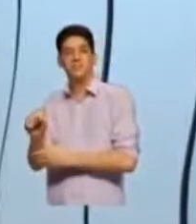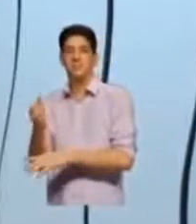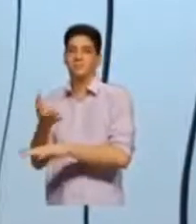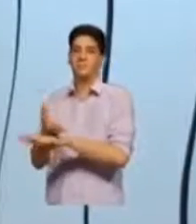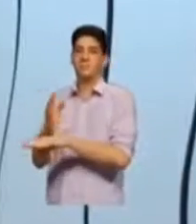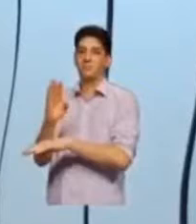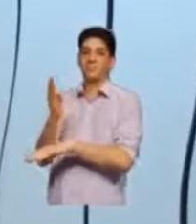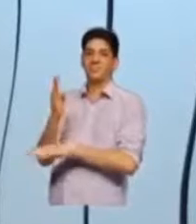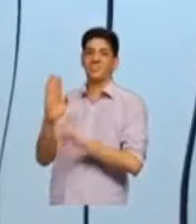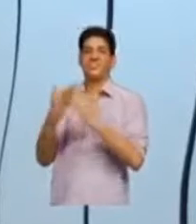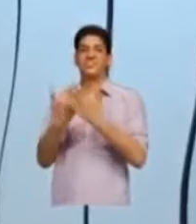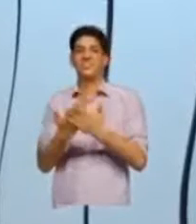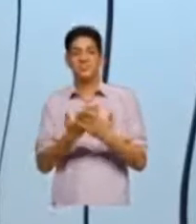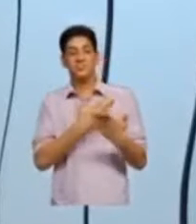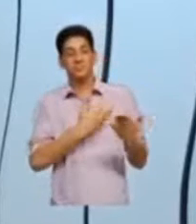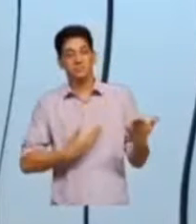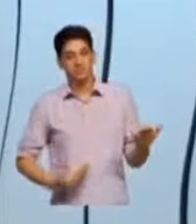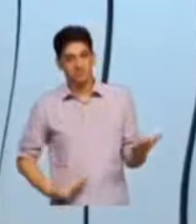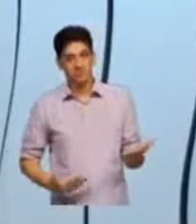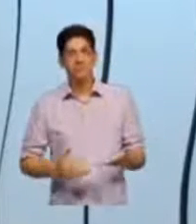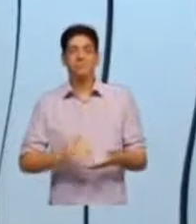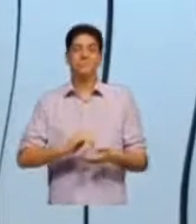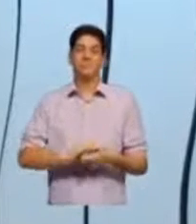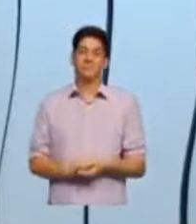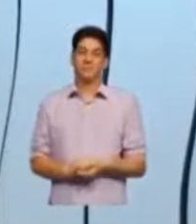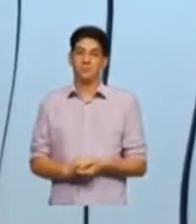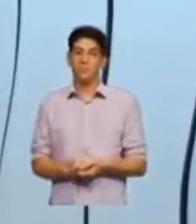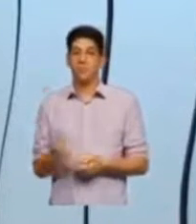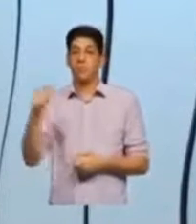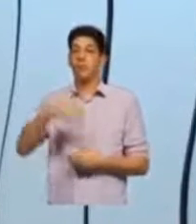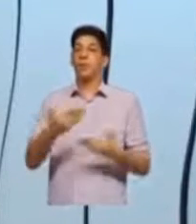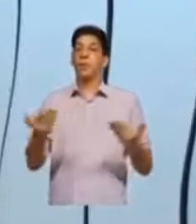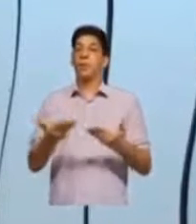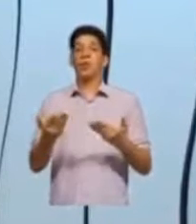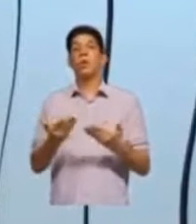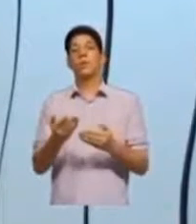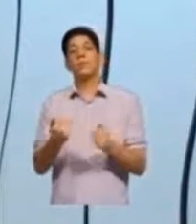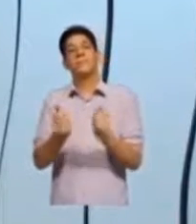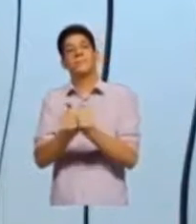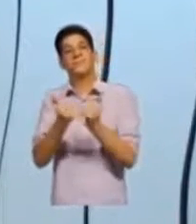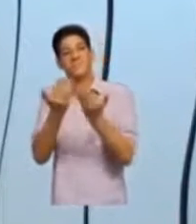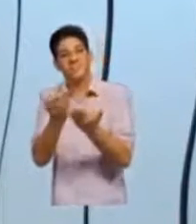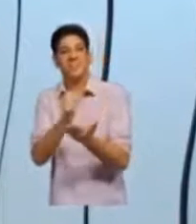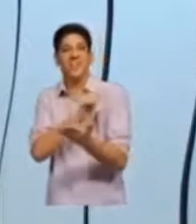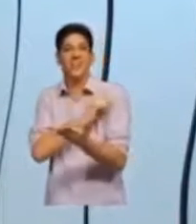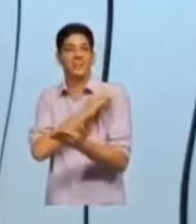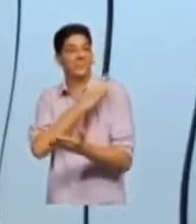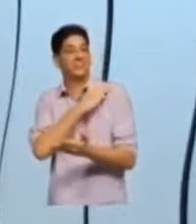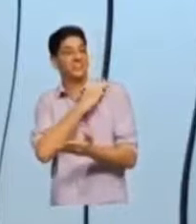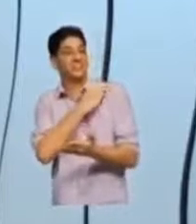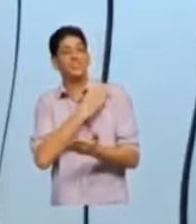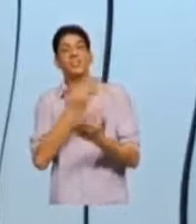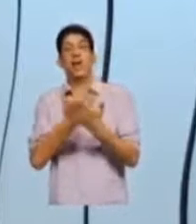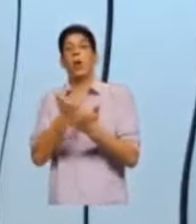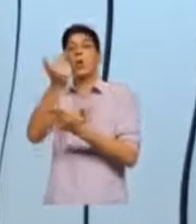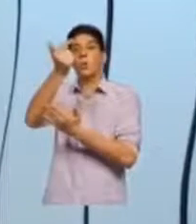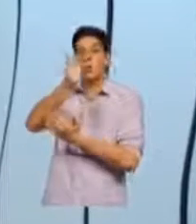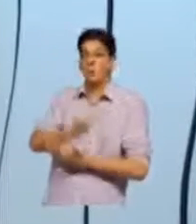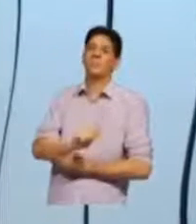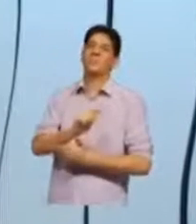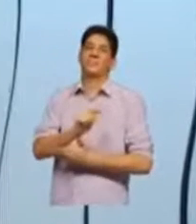Professor de Biologia da Rede Estadual de Ensino. Estou aqui hoje com você, aluno do terceiro ano, para mais uma aula de